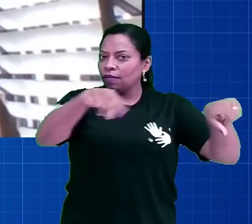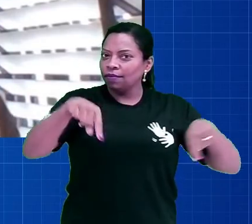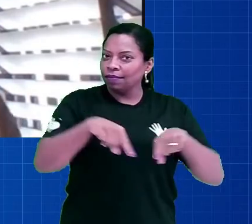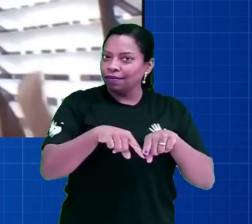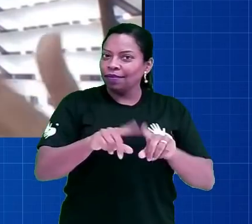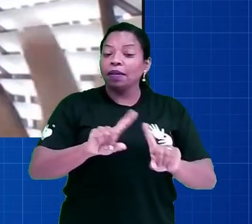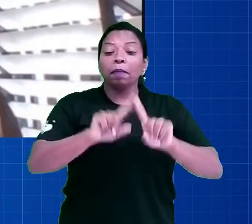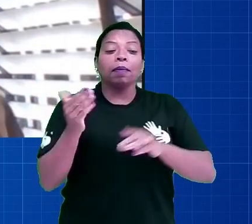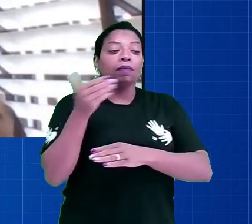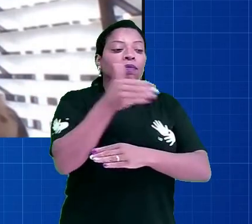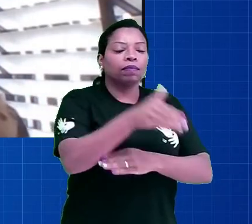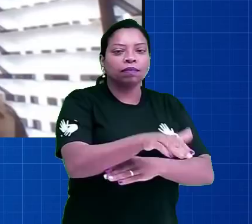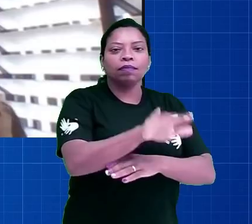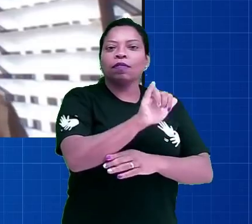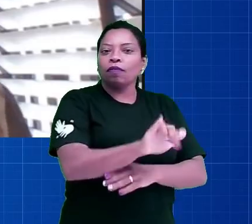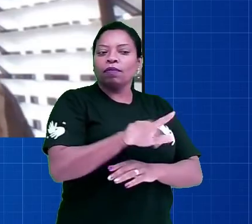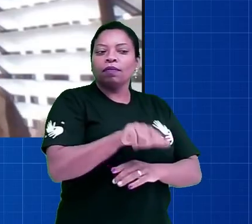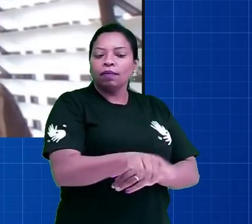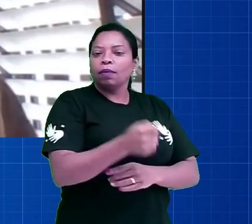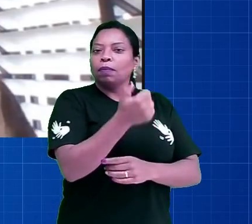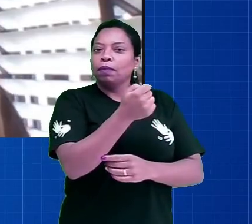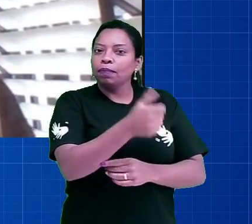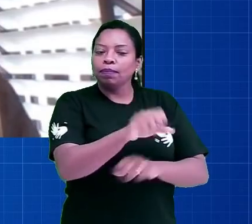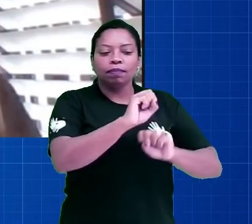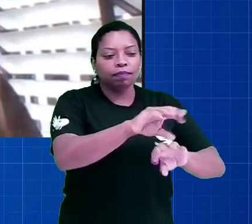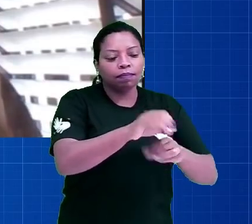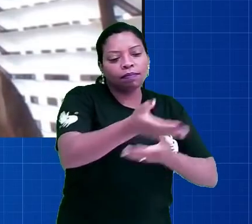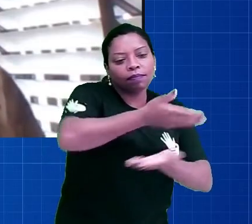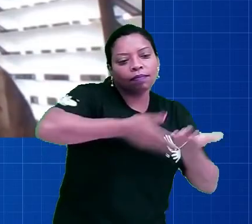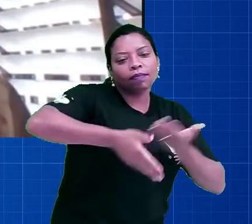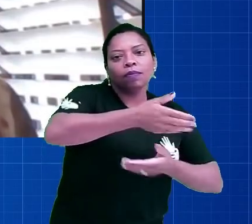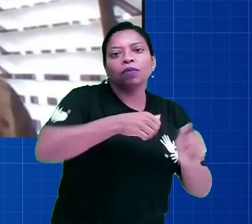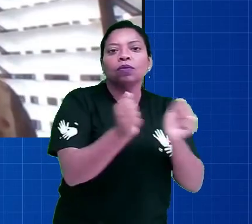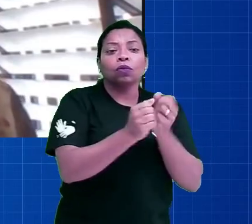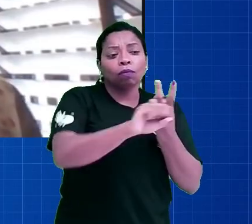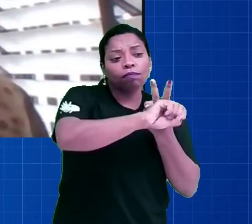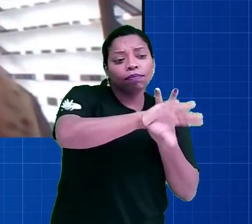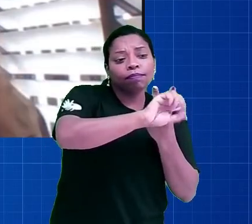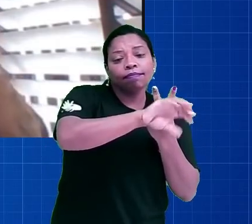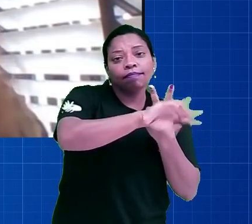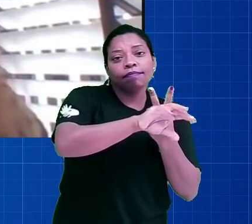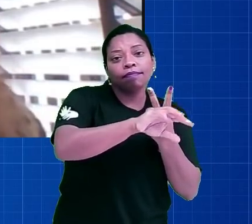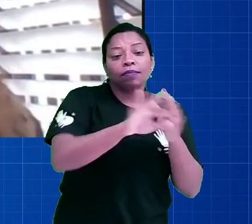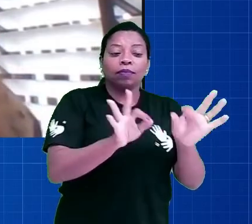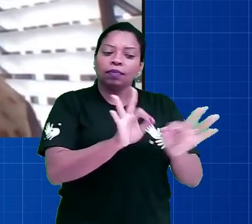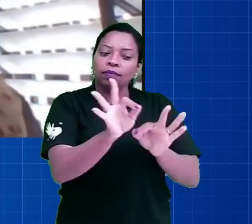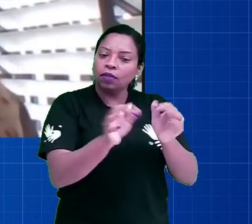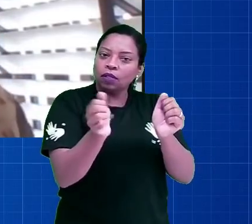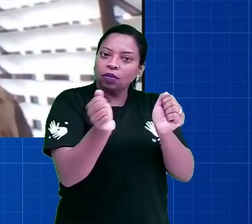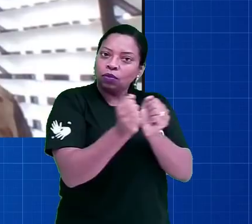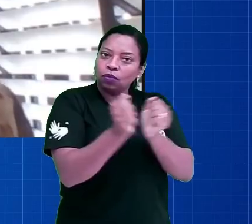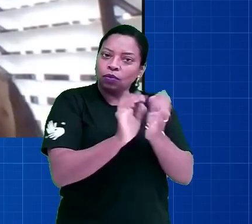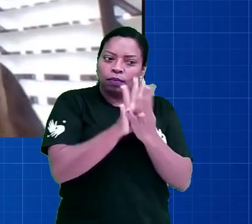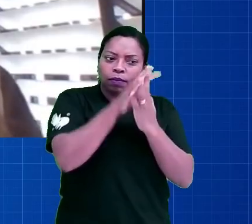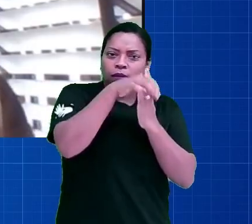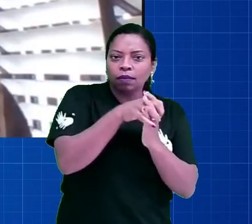fazer coensino em mais de uma sala de aula, mas ele tem uma permanência muito mais efetiva. E o planejamento é